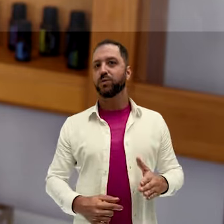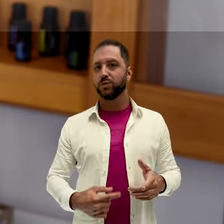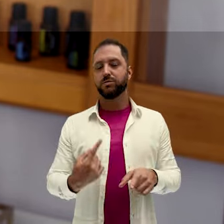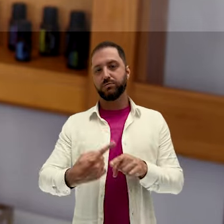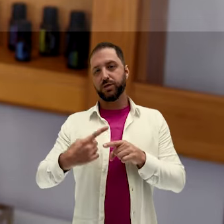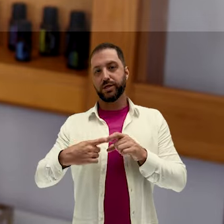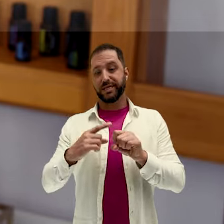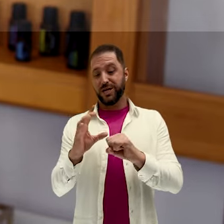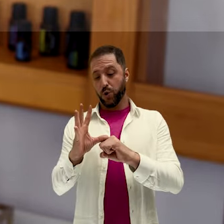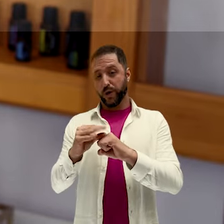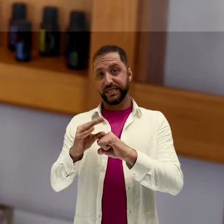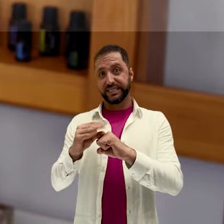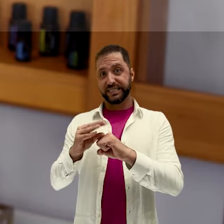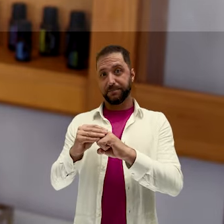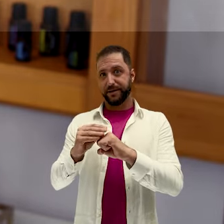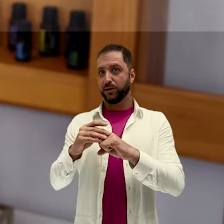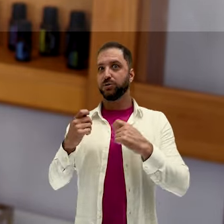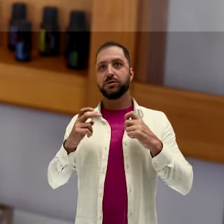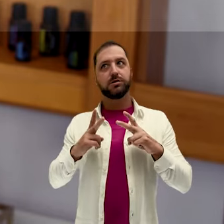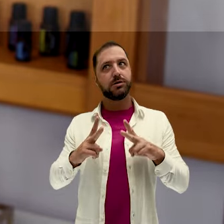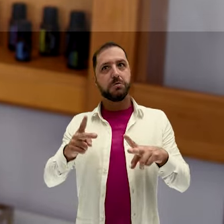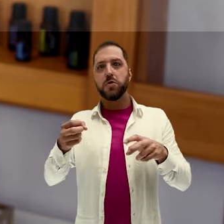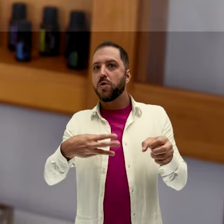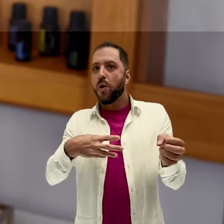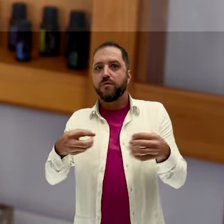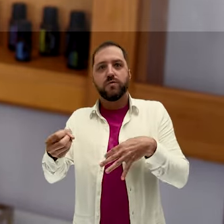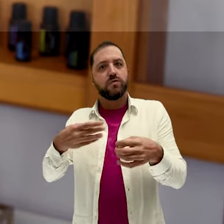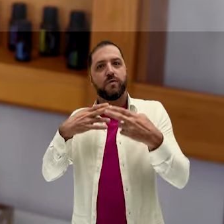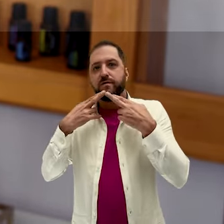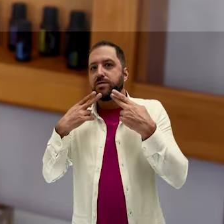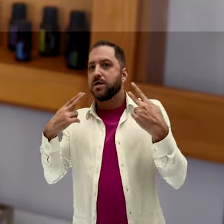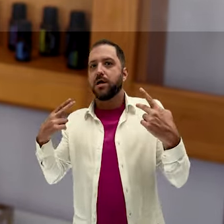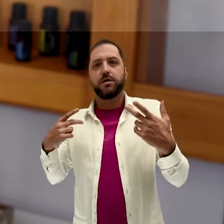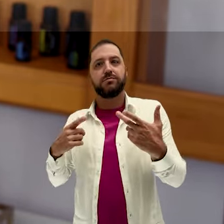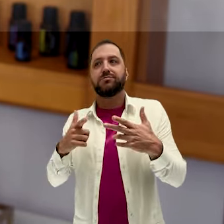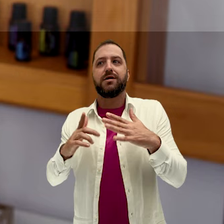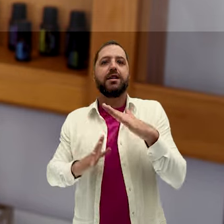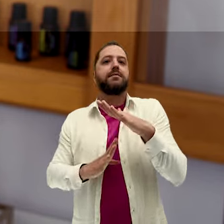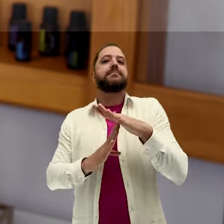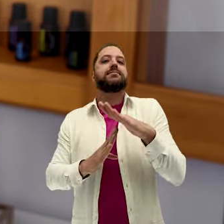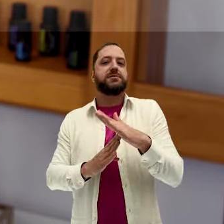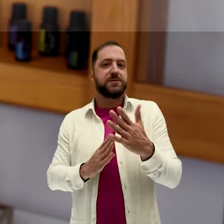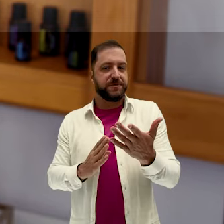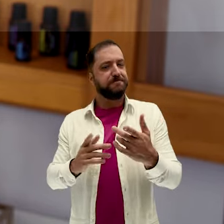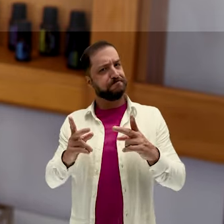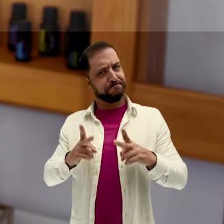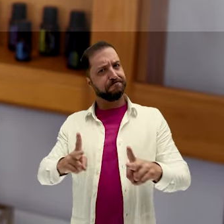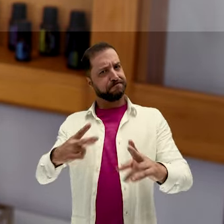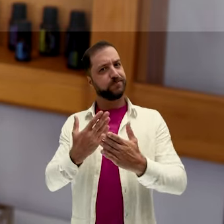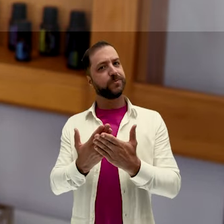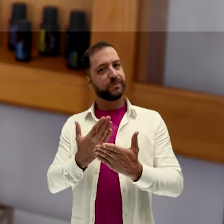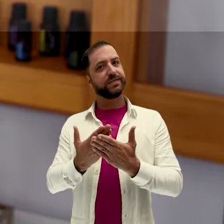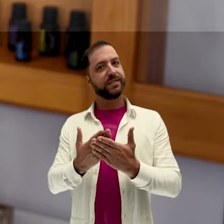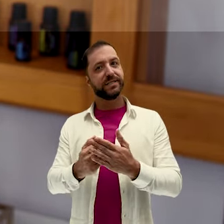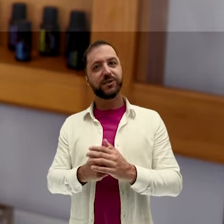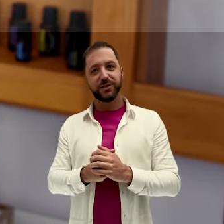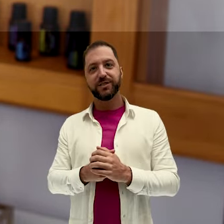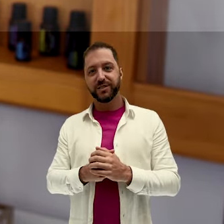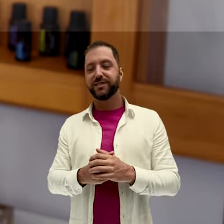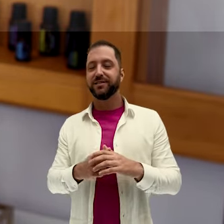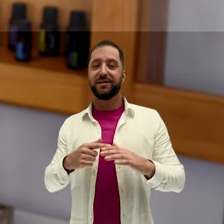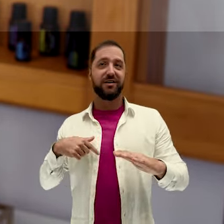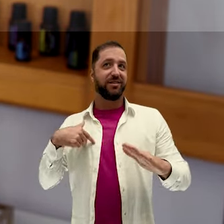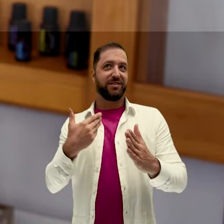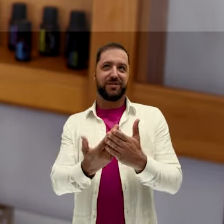me especializando mais, porque o conhecimento nunca é demais. Então assim, fiz muita coisa